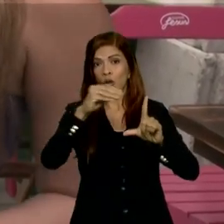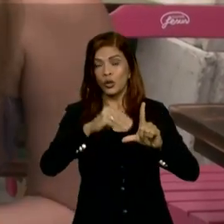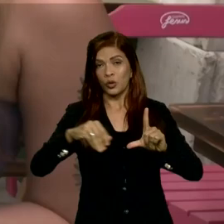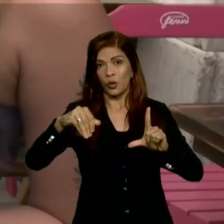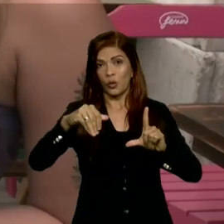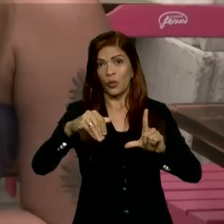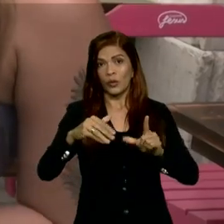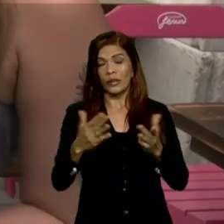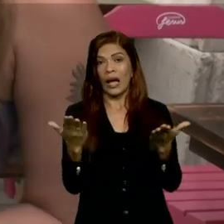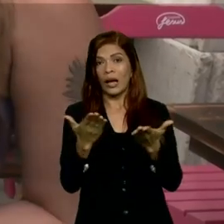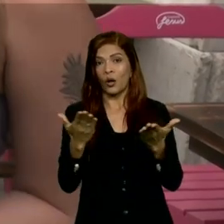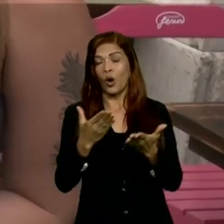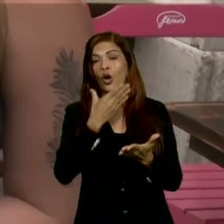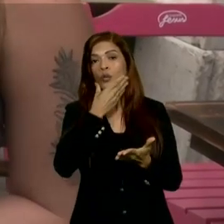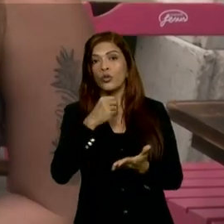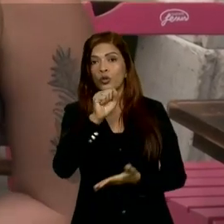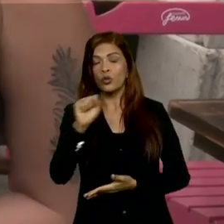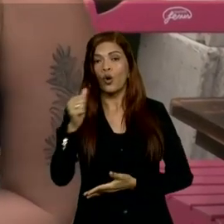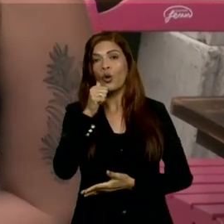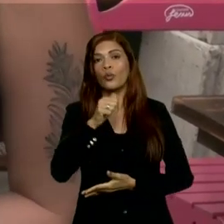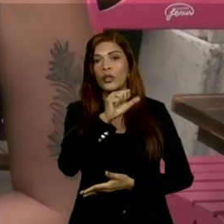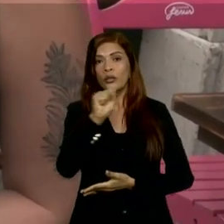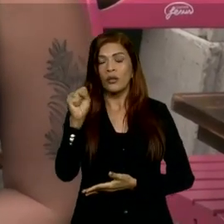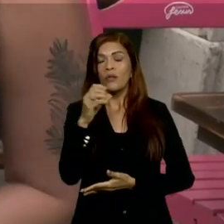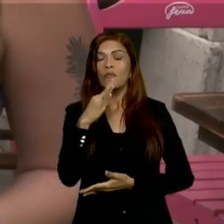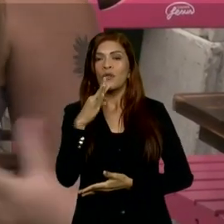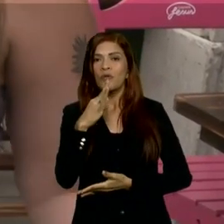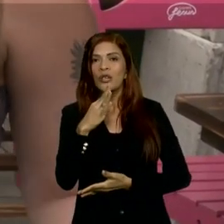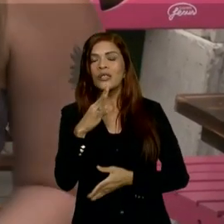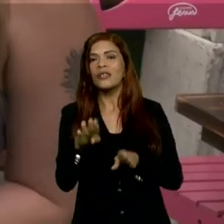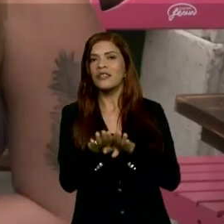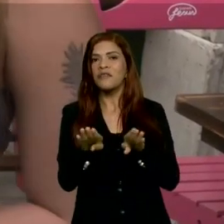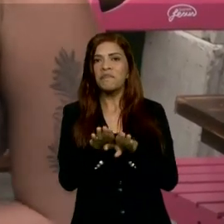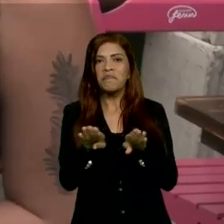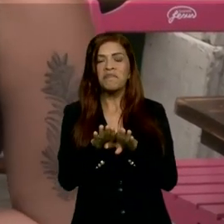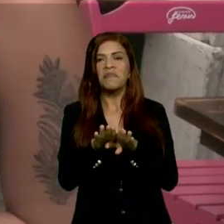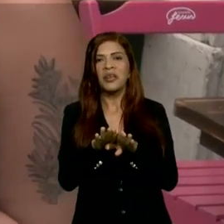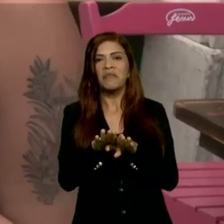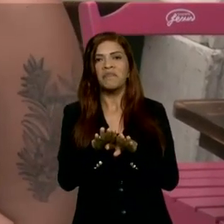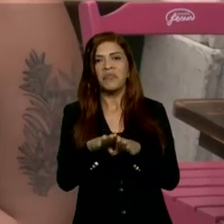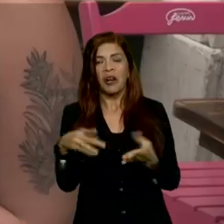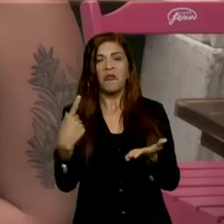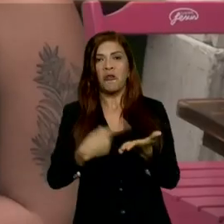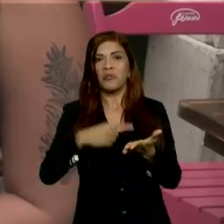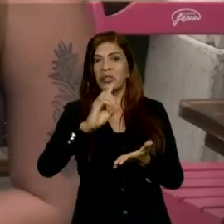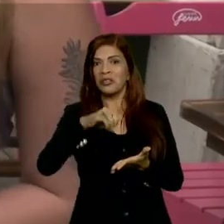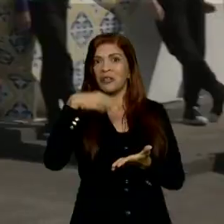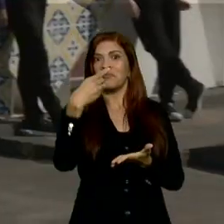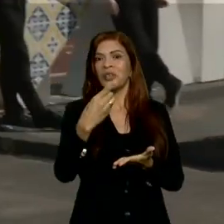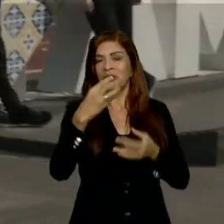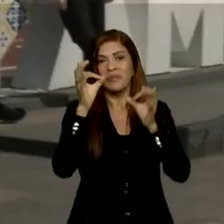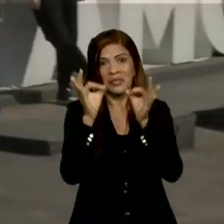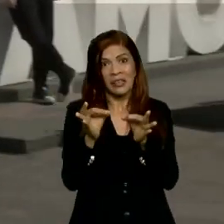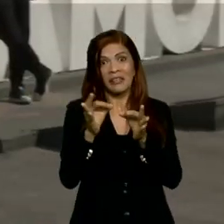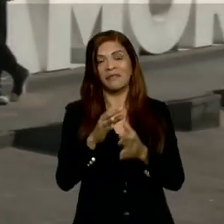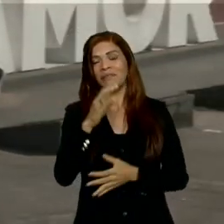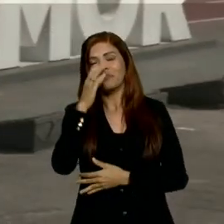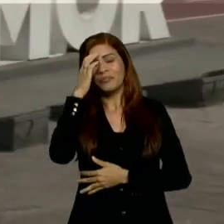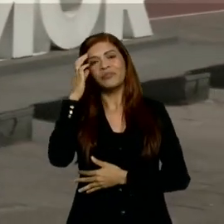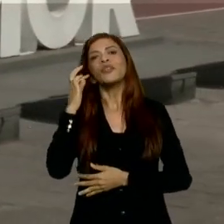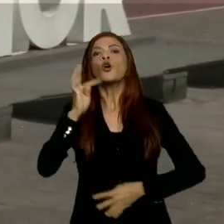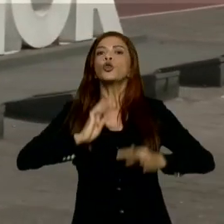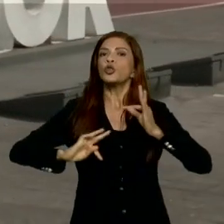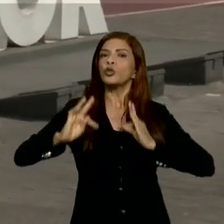trouxemos nosso meu sogro minha sogra agora para conhecer também e já marcando a próxima com certeza os turistas são